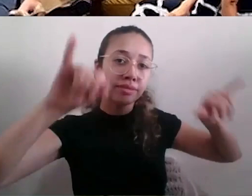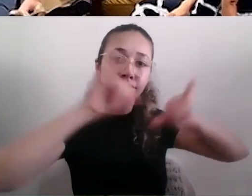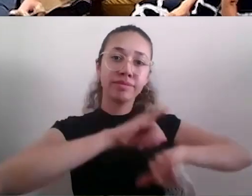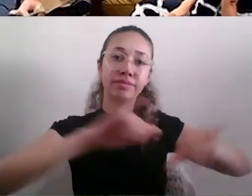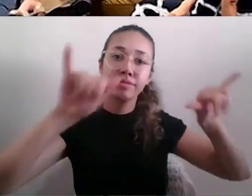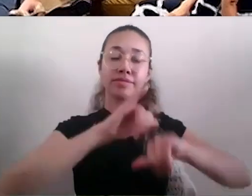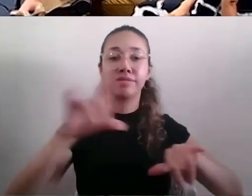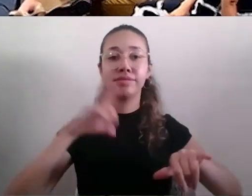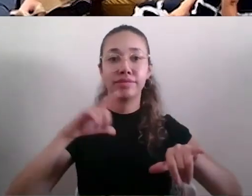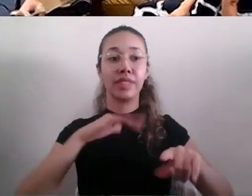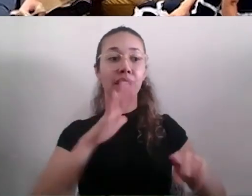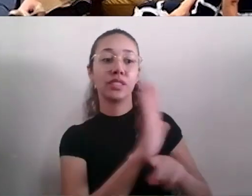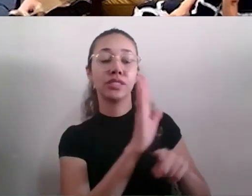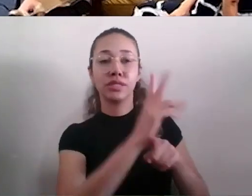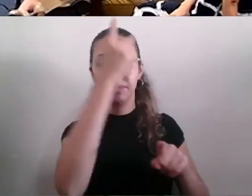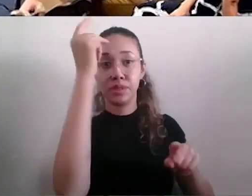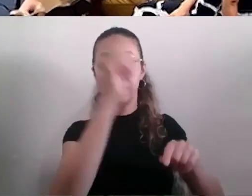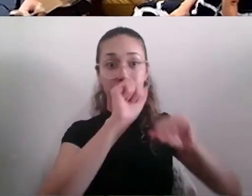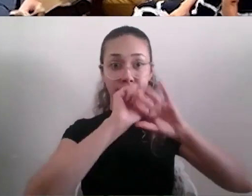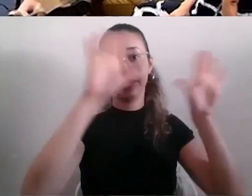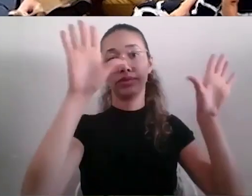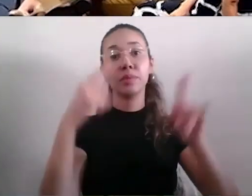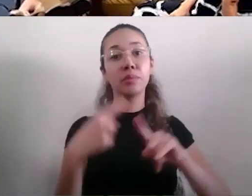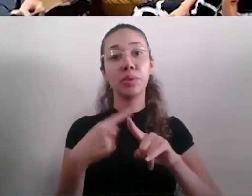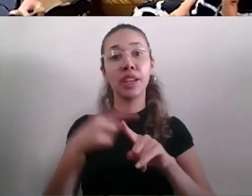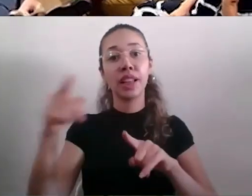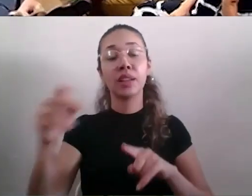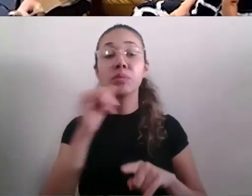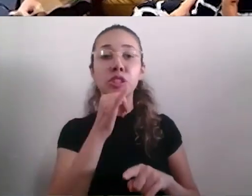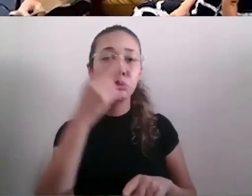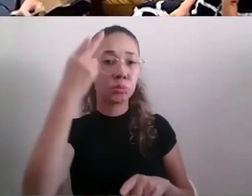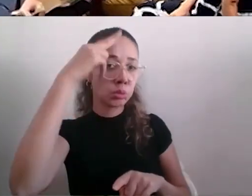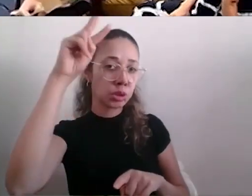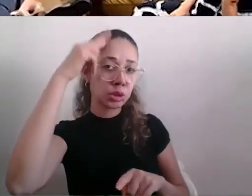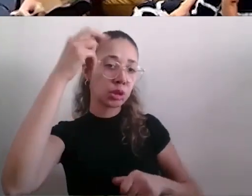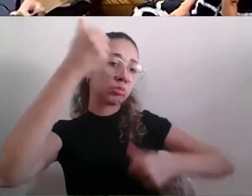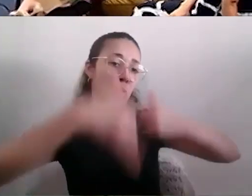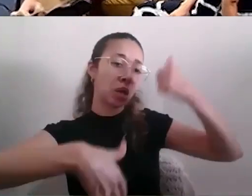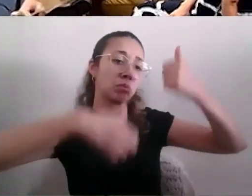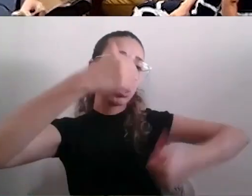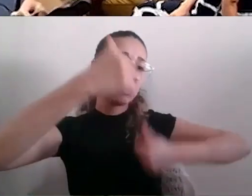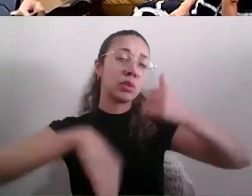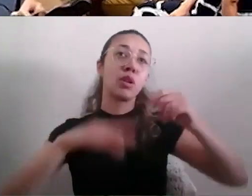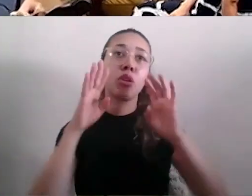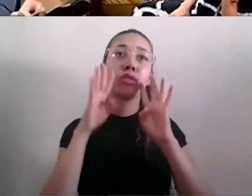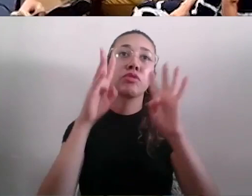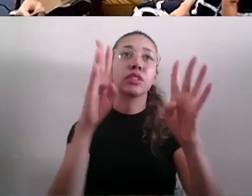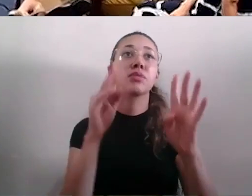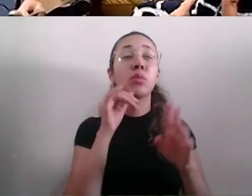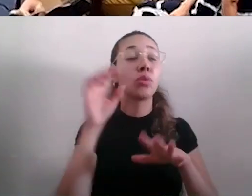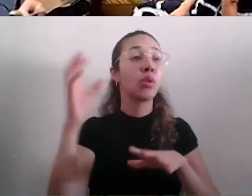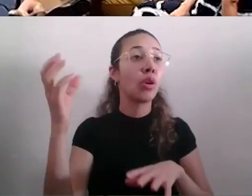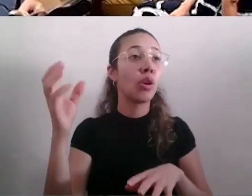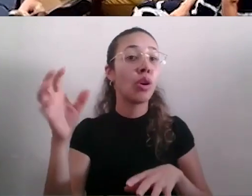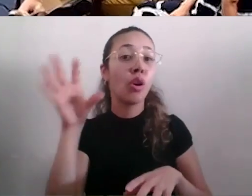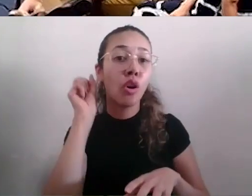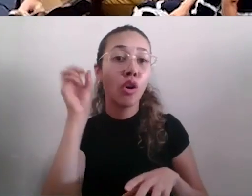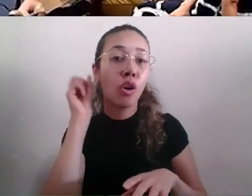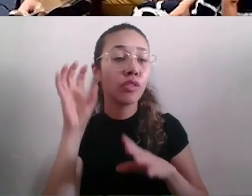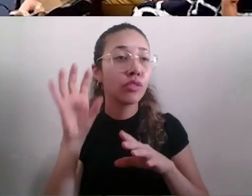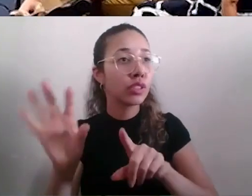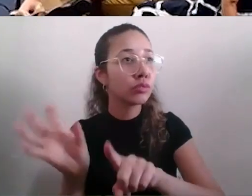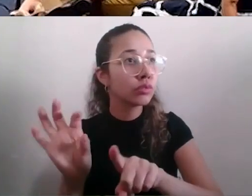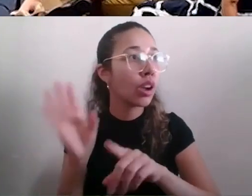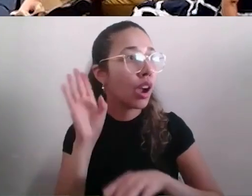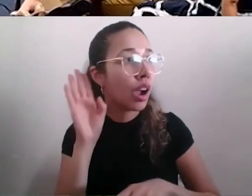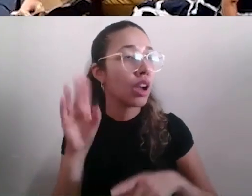mesmo tempo, contar uma história agradável, de uma forma que prende o ouvinte e tudo mais, mas também